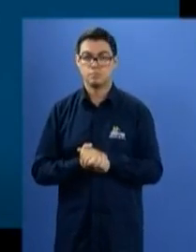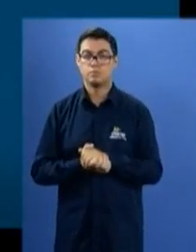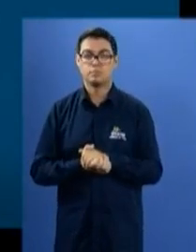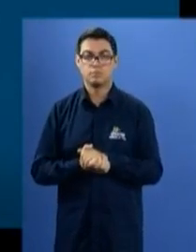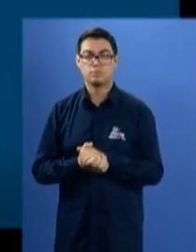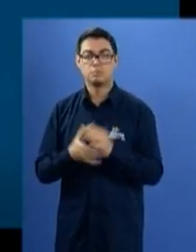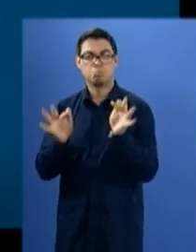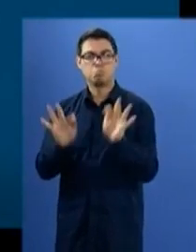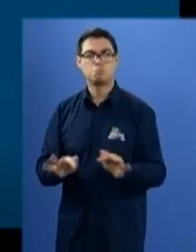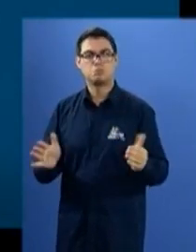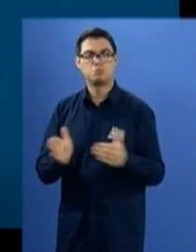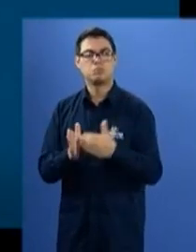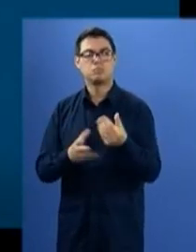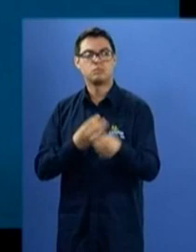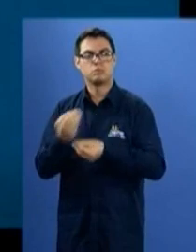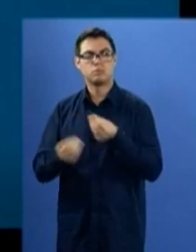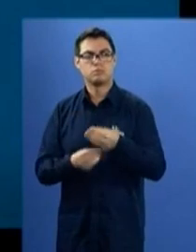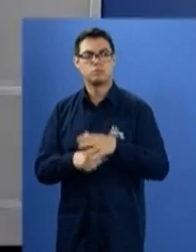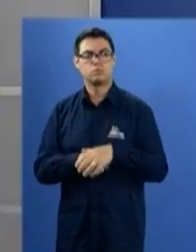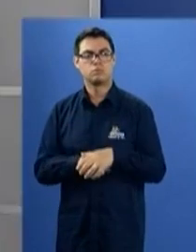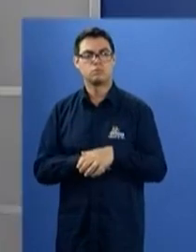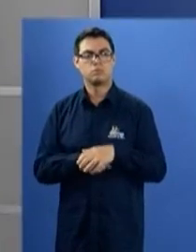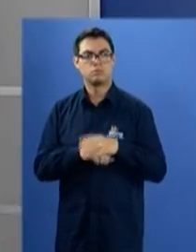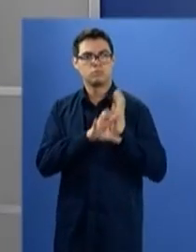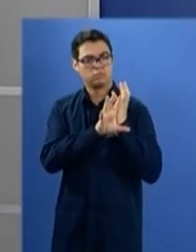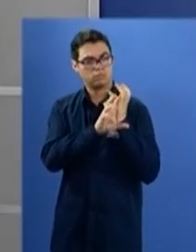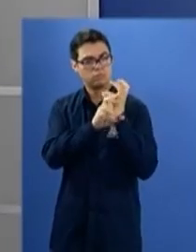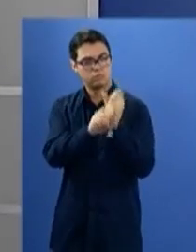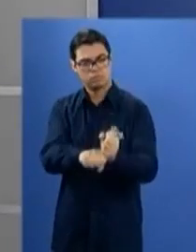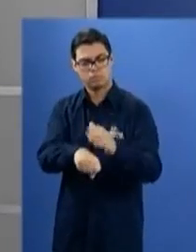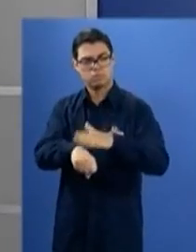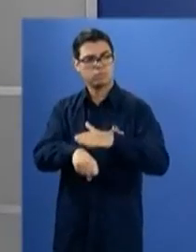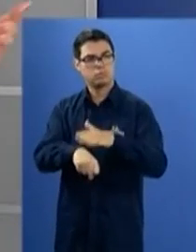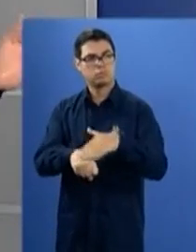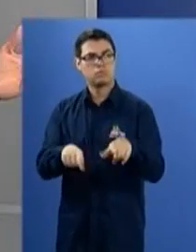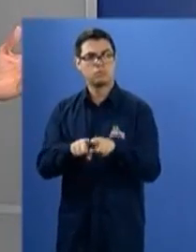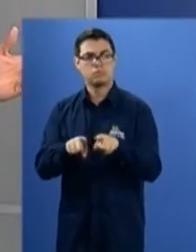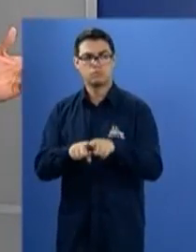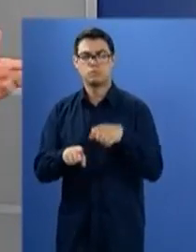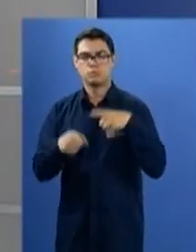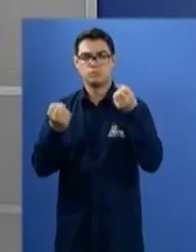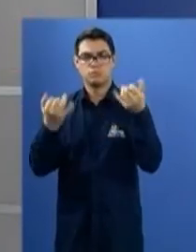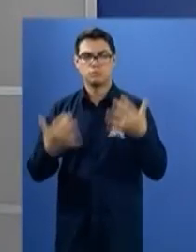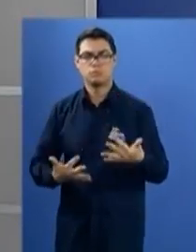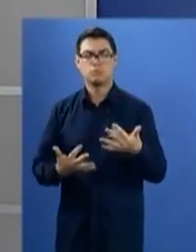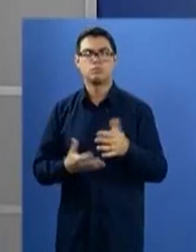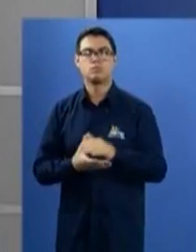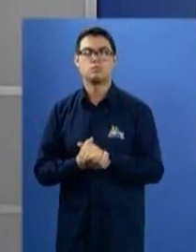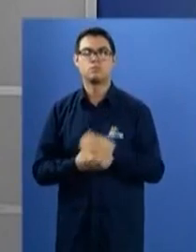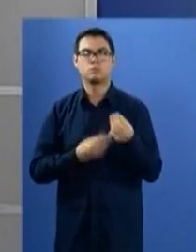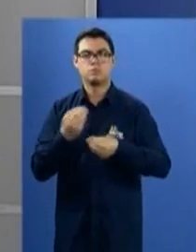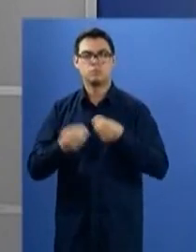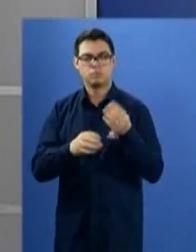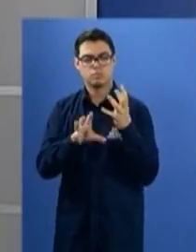E para finalizar, falaremos sobre cálculos dos tempos. E veremos aqui de que forma podem